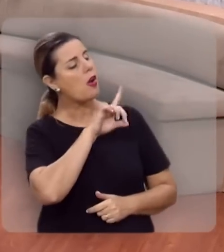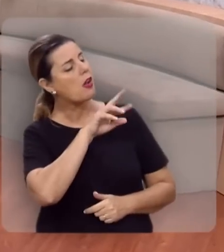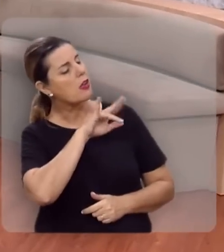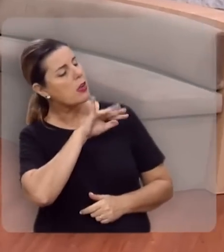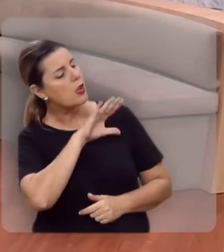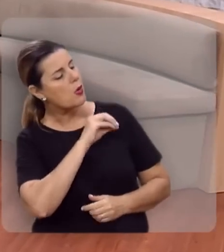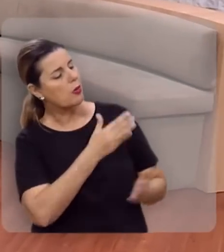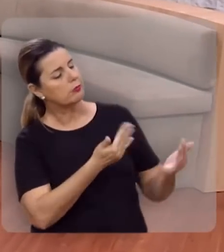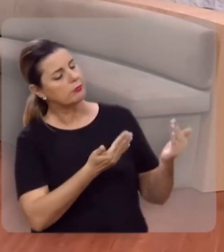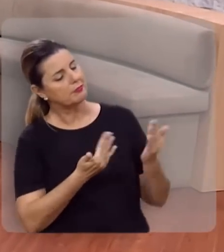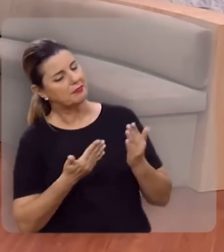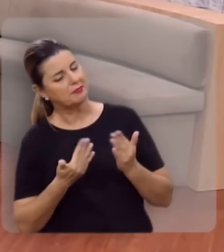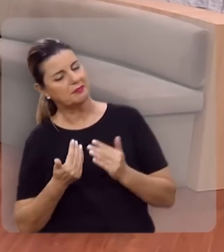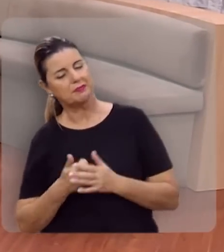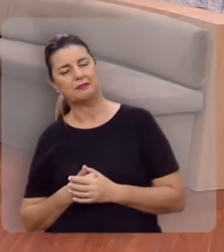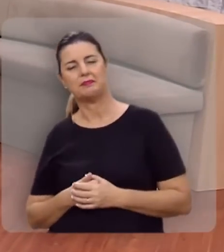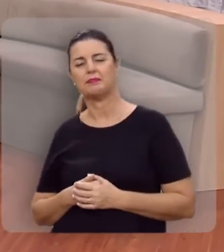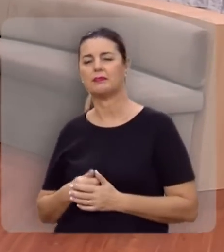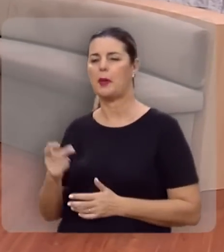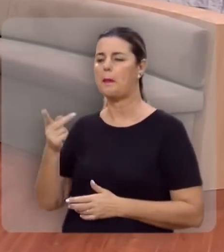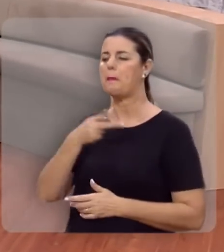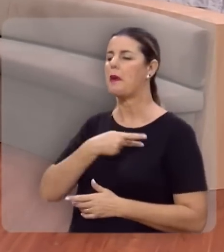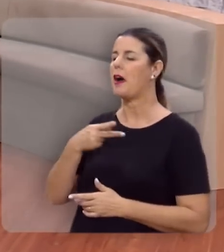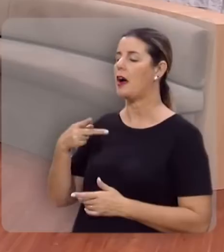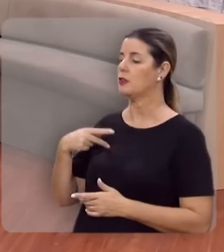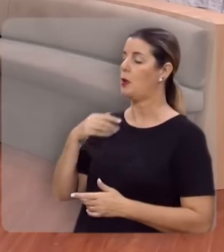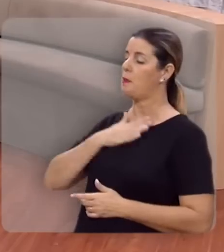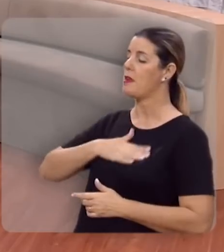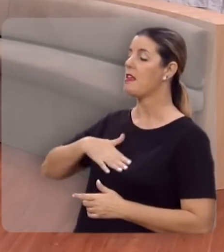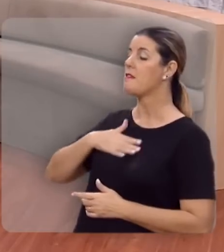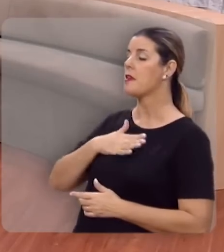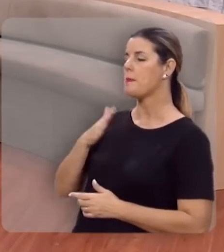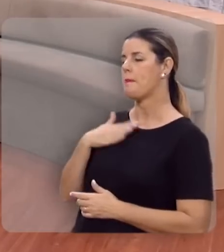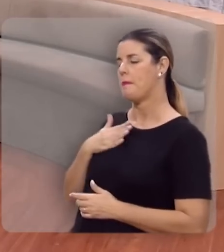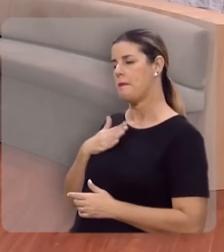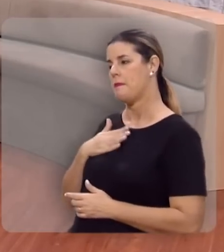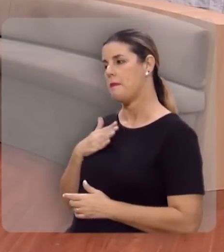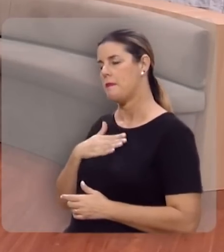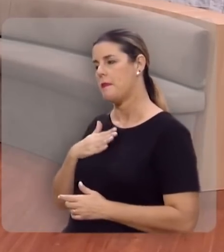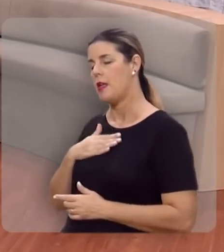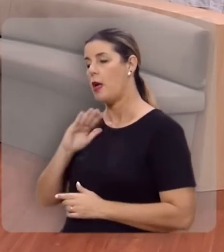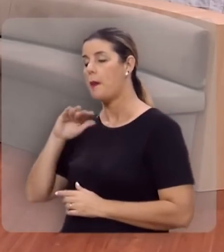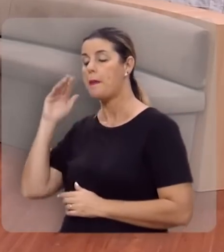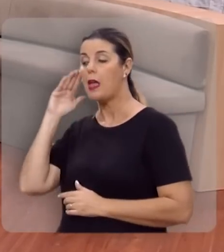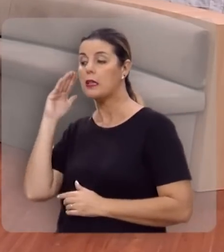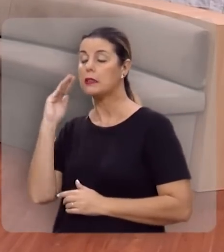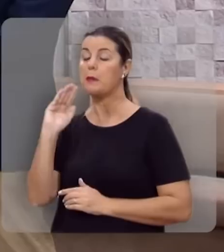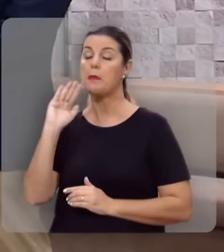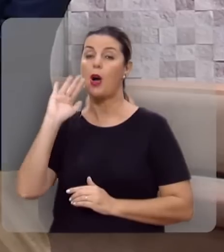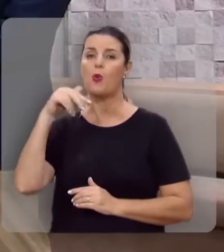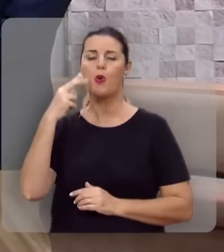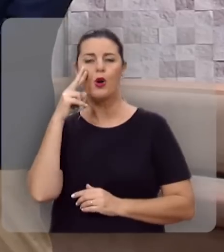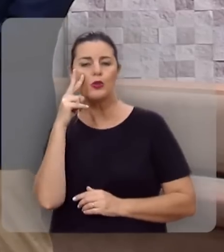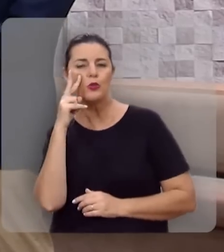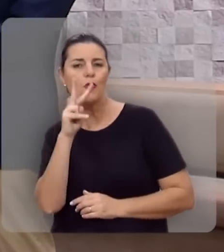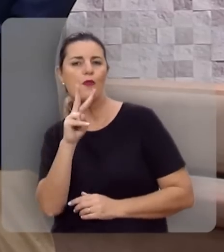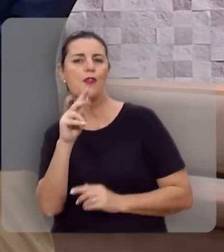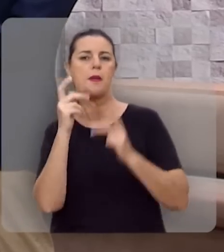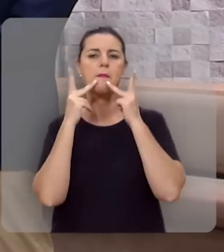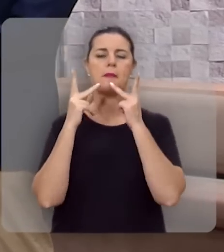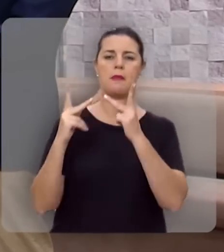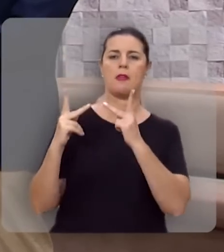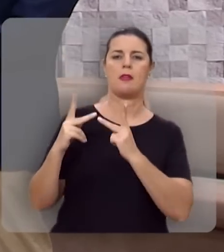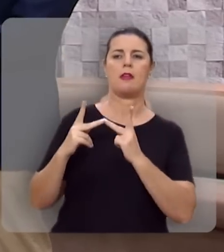Rodrigo, que privilégio ter o irmão mais uma vez aqui. Pastor Hernandes, o privilégio é todo meu, principalmente quando nós podemos ouvir, né,